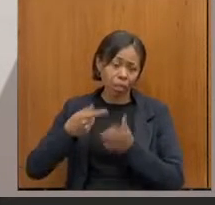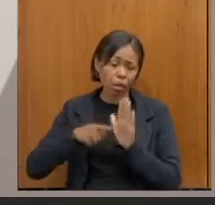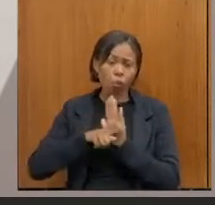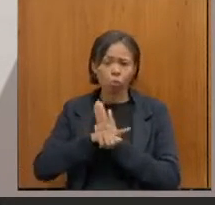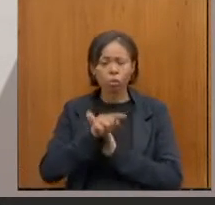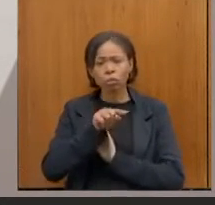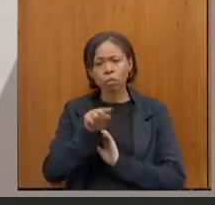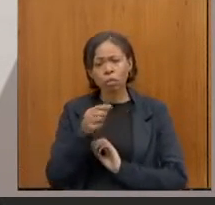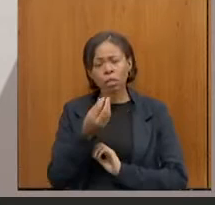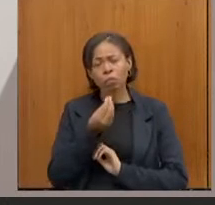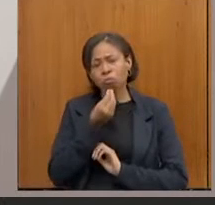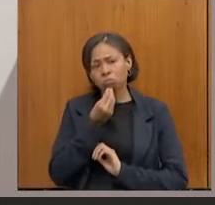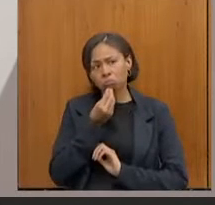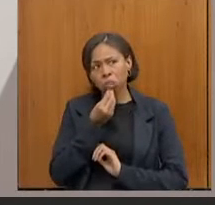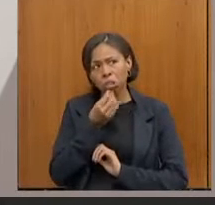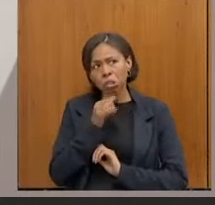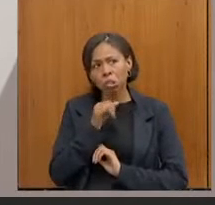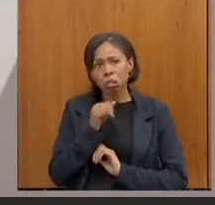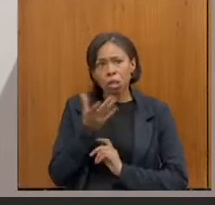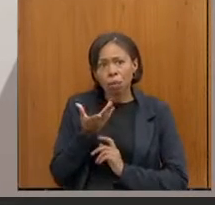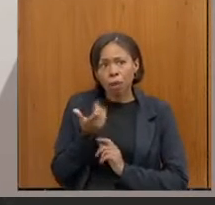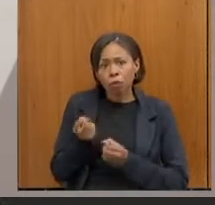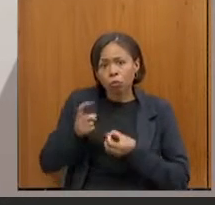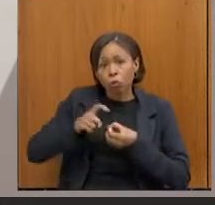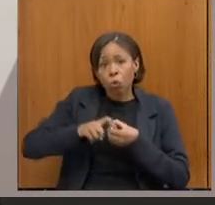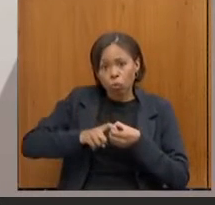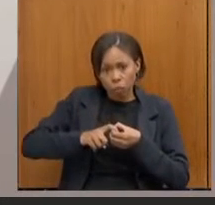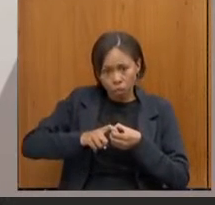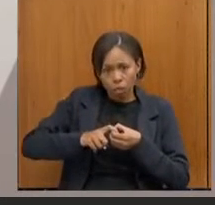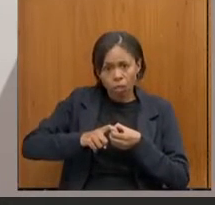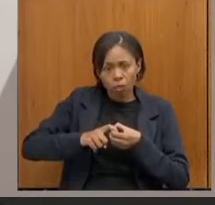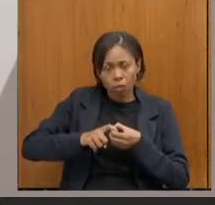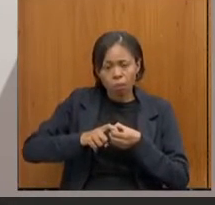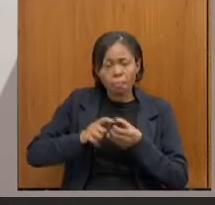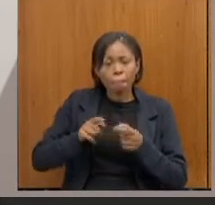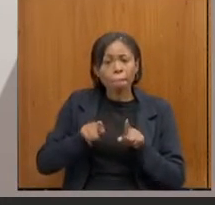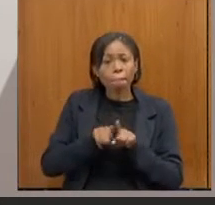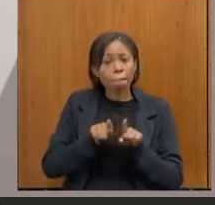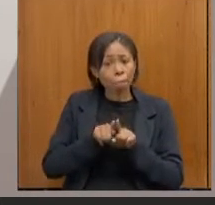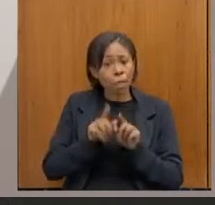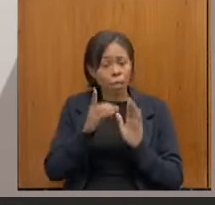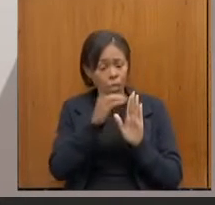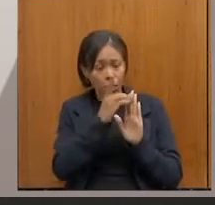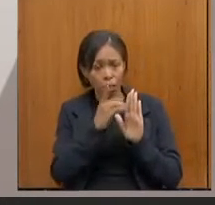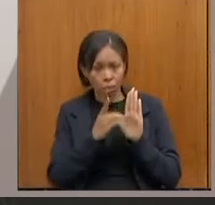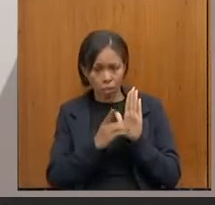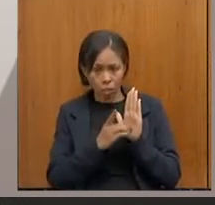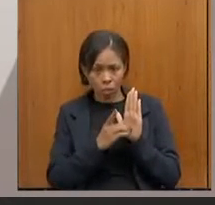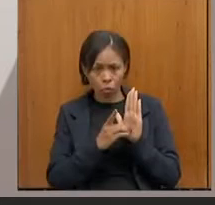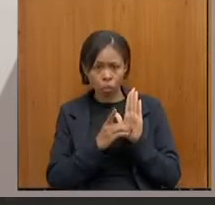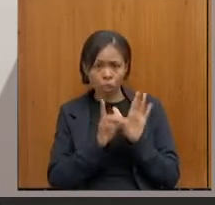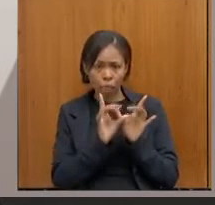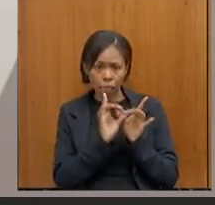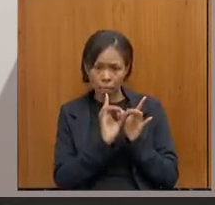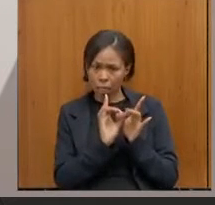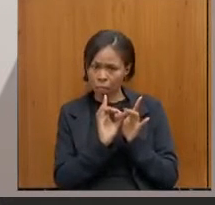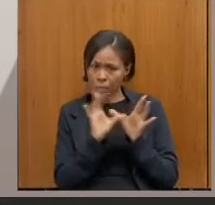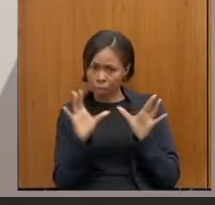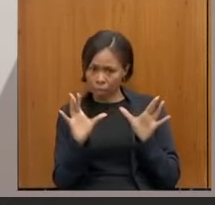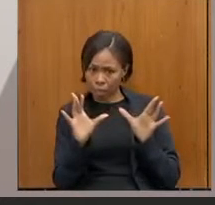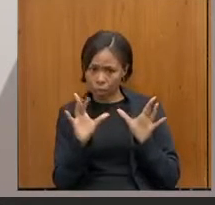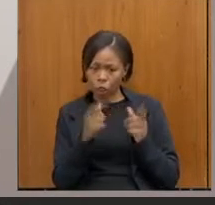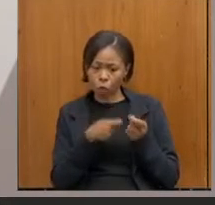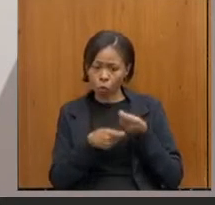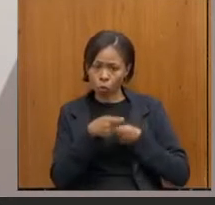pessoa que vocês nessa no setor é bem como é tenho próprio decreto de liberdade Econômica a qual eu